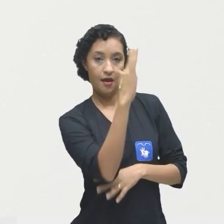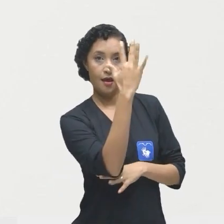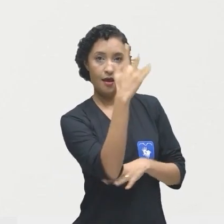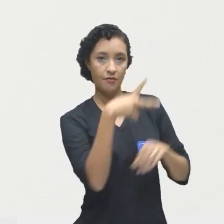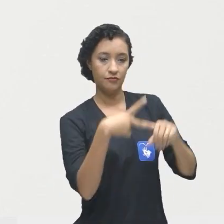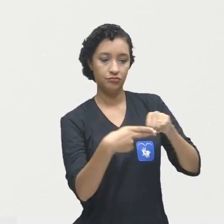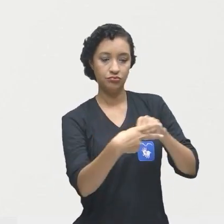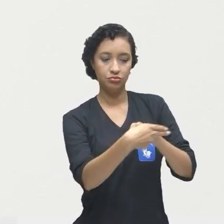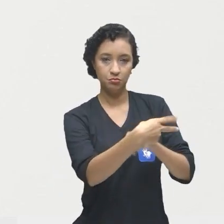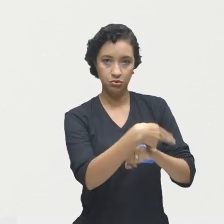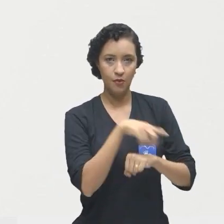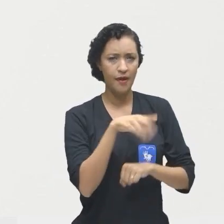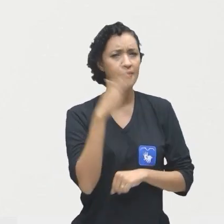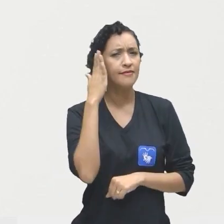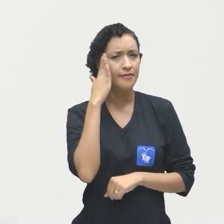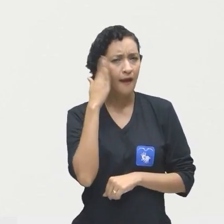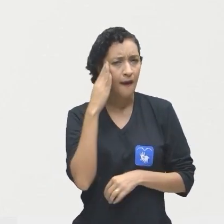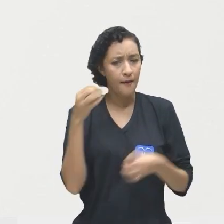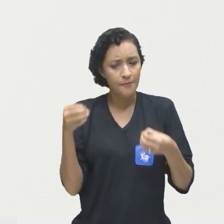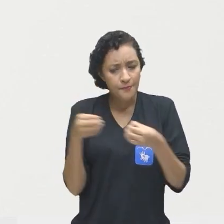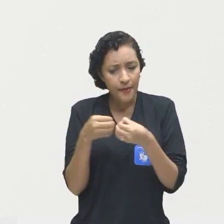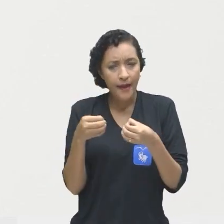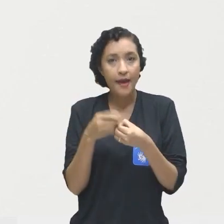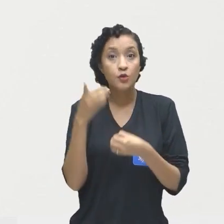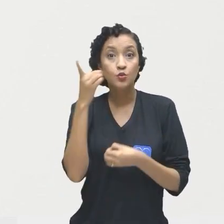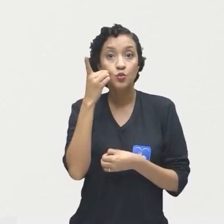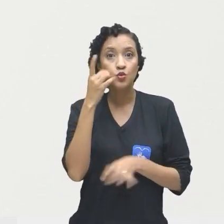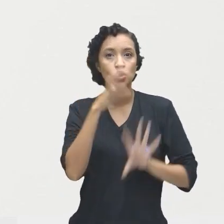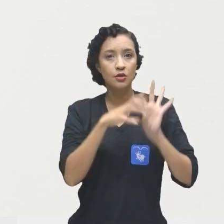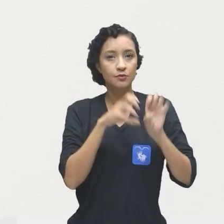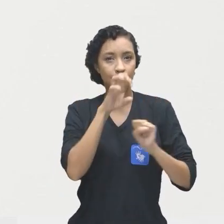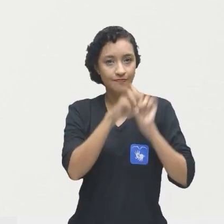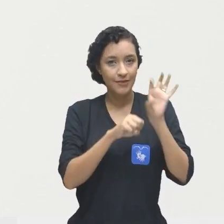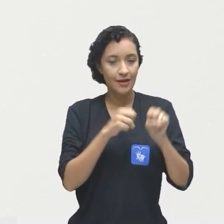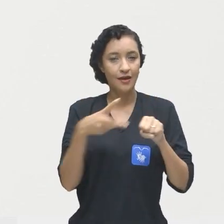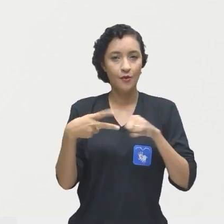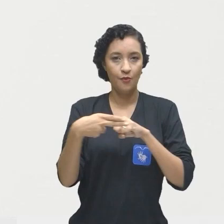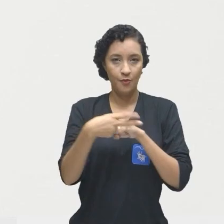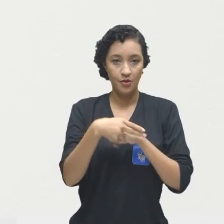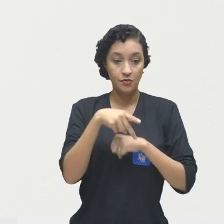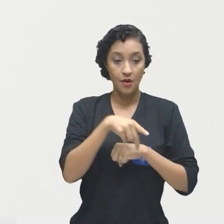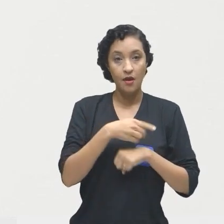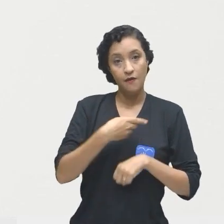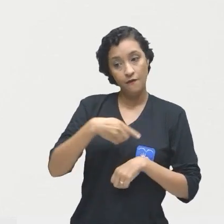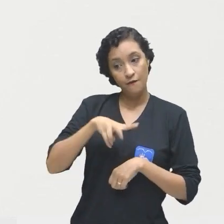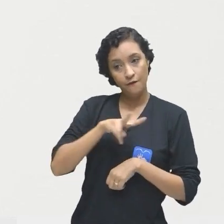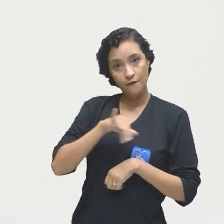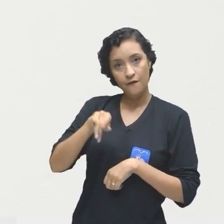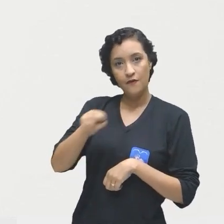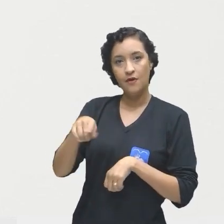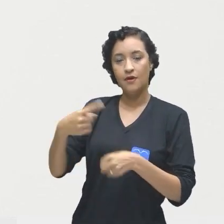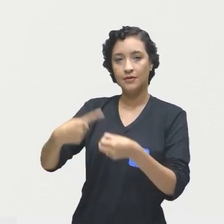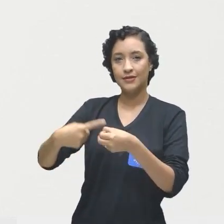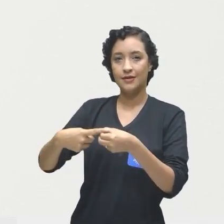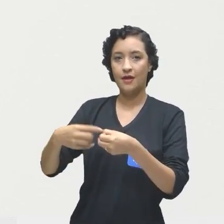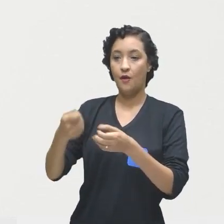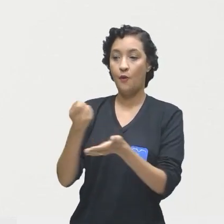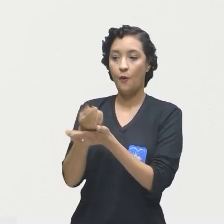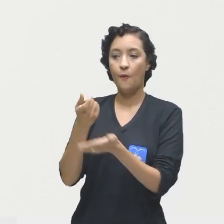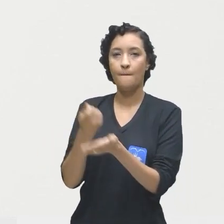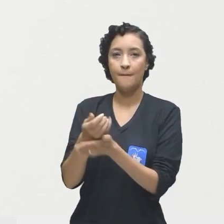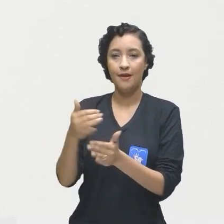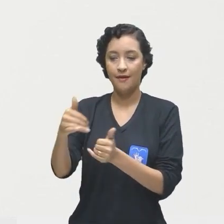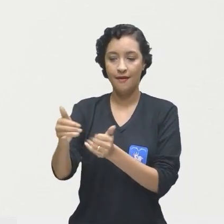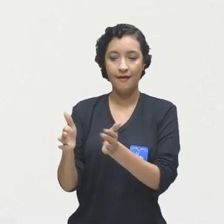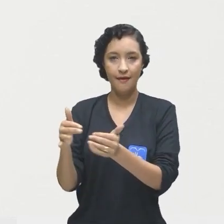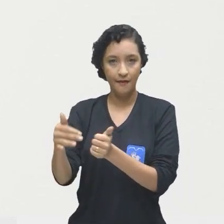está próxima a colheita de cupuaçu. Por isso, foi até a cidade comprar mais caixas para transportar seu